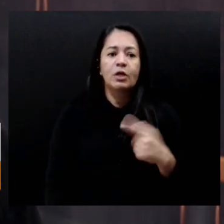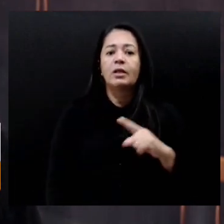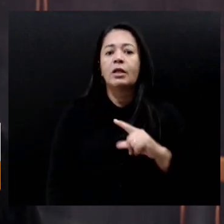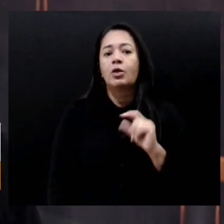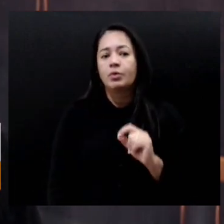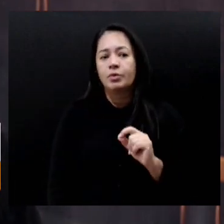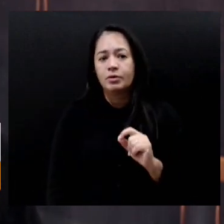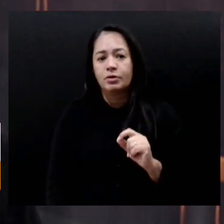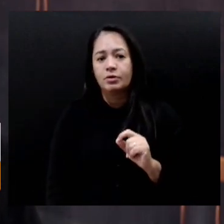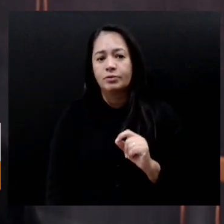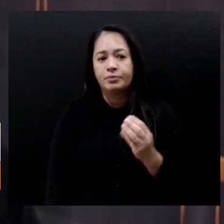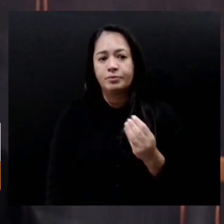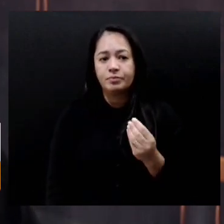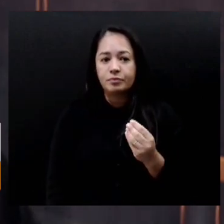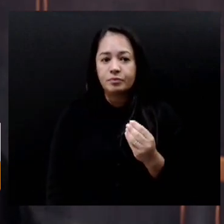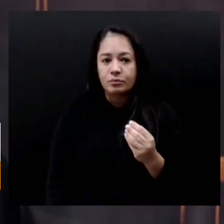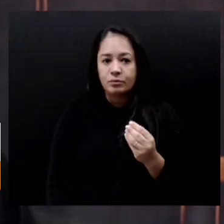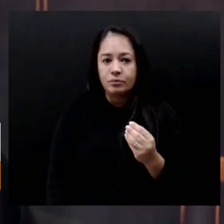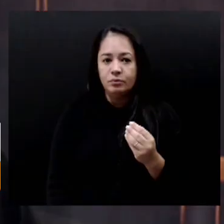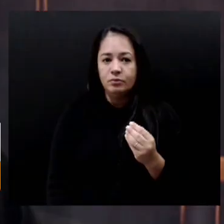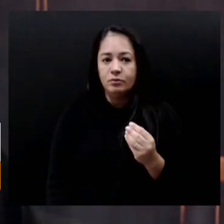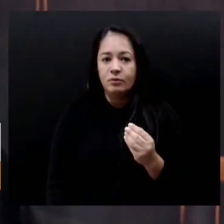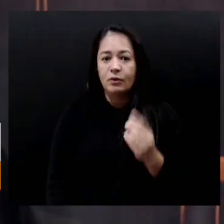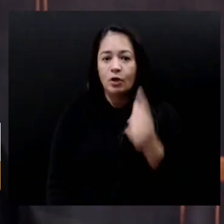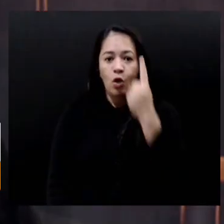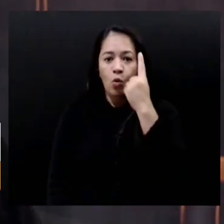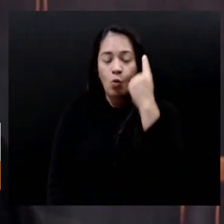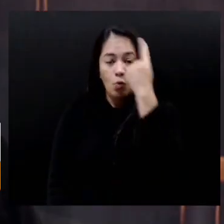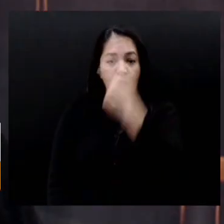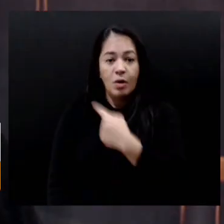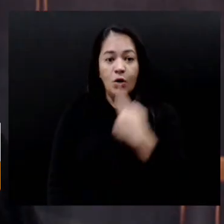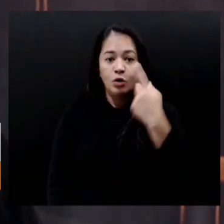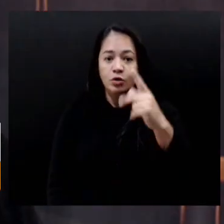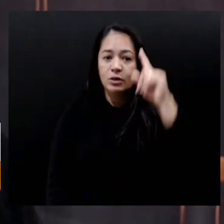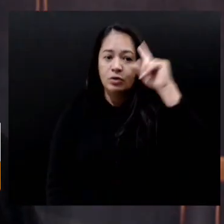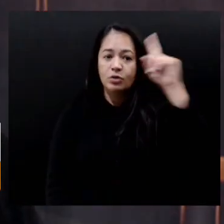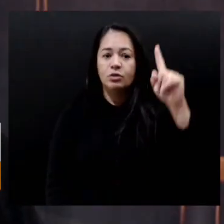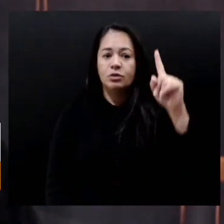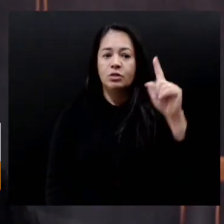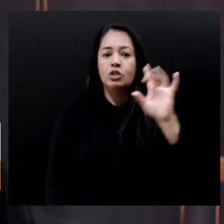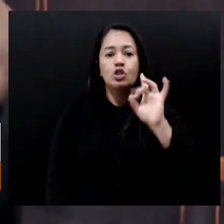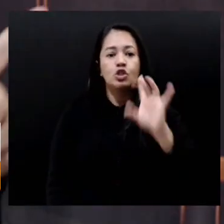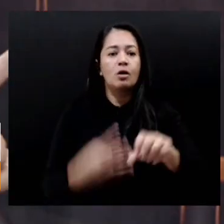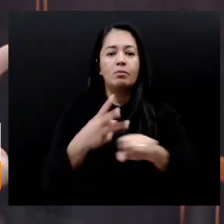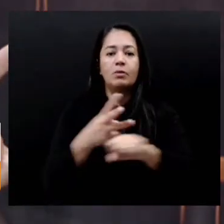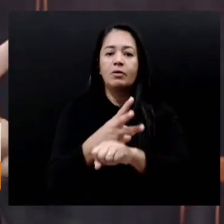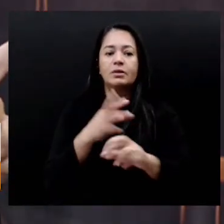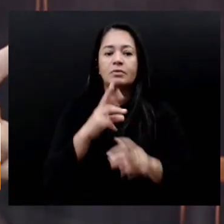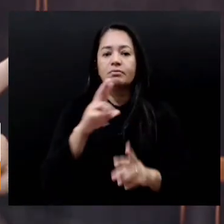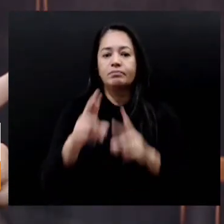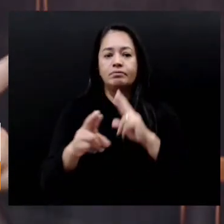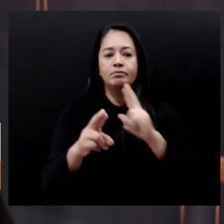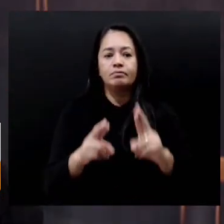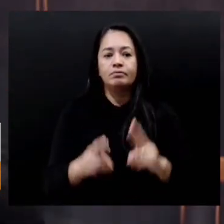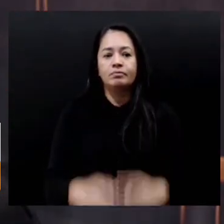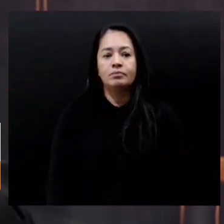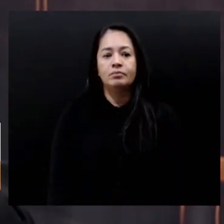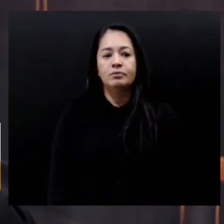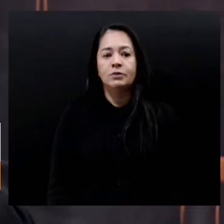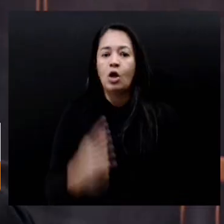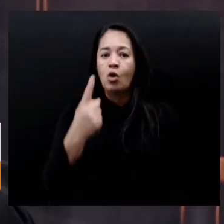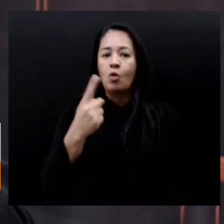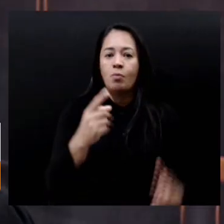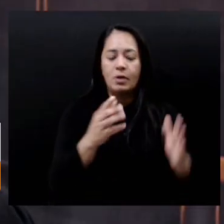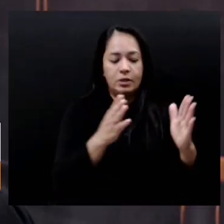de tira 1 hora do seu dia para responder o WhatsApp. 1 hora no período da manhã, 1 hora no período